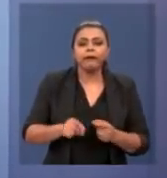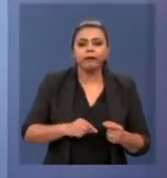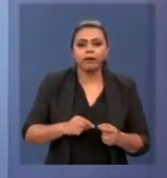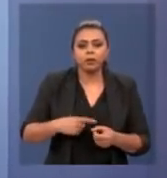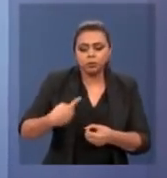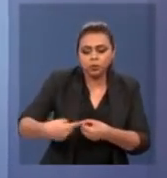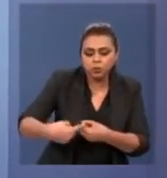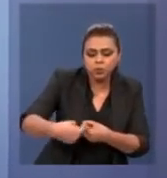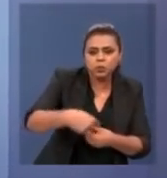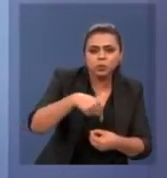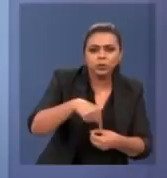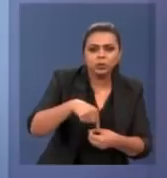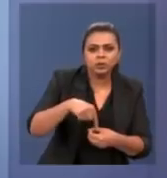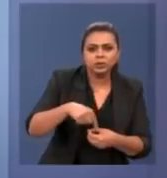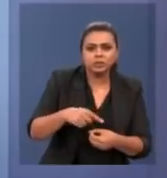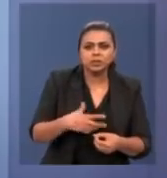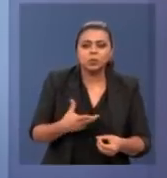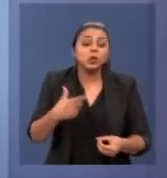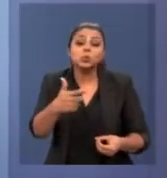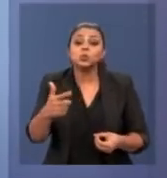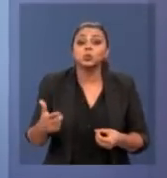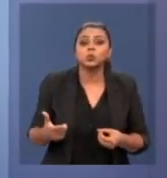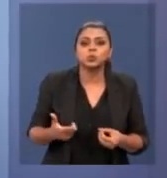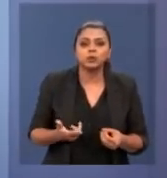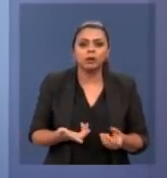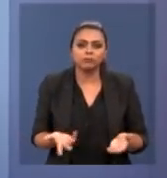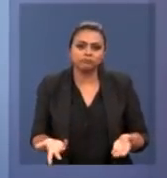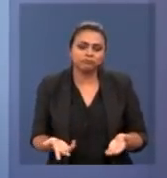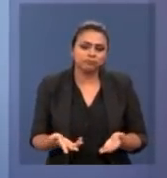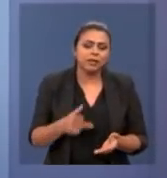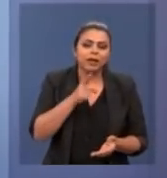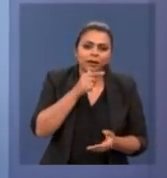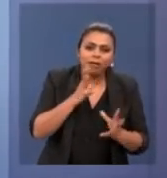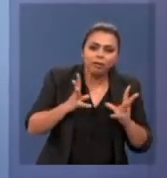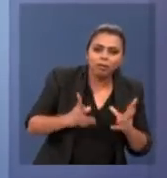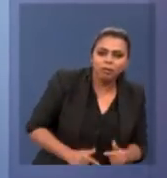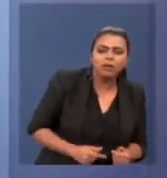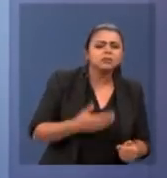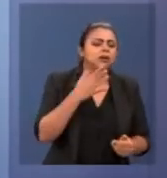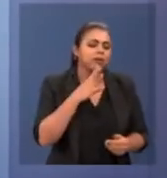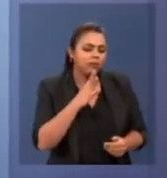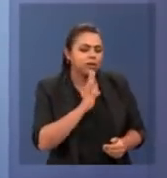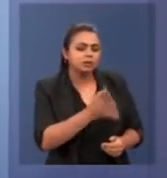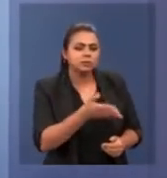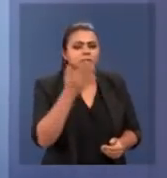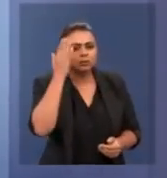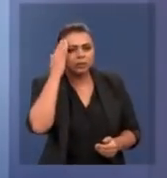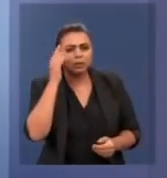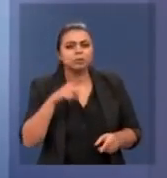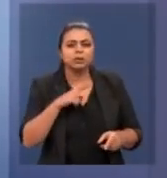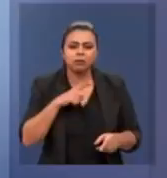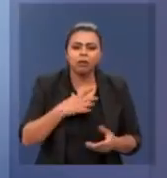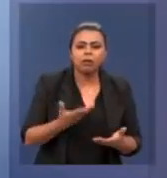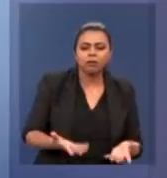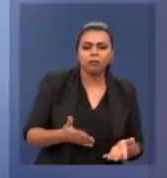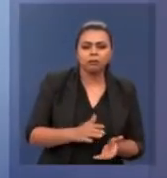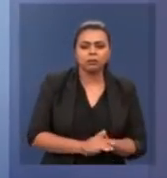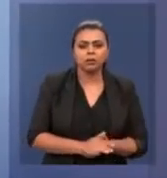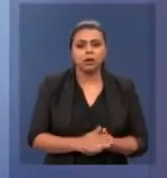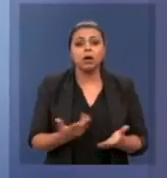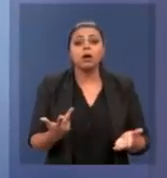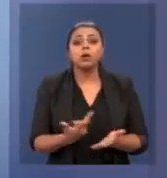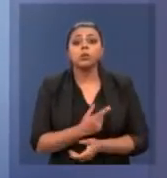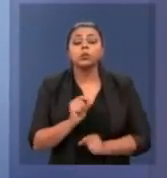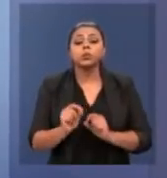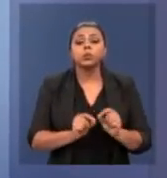que têm o serviço autônomo de água e esgoto e que você de fato com acompanha muito bem eu sou especialmente na funasa é uma vez